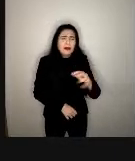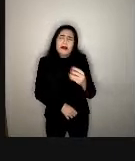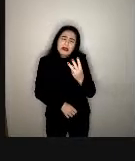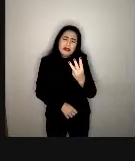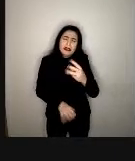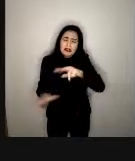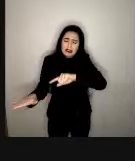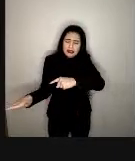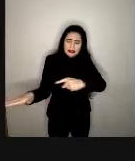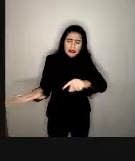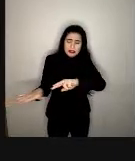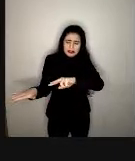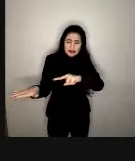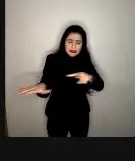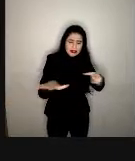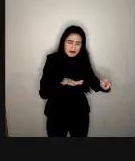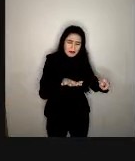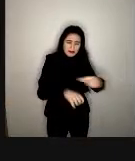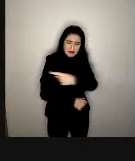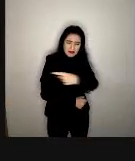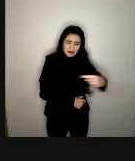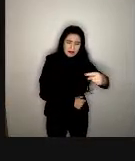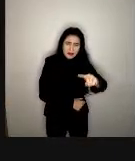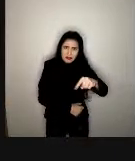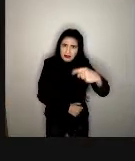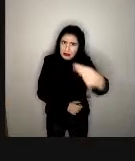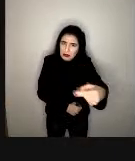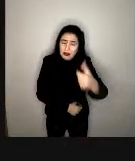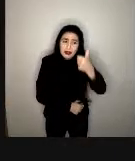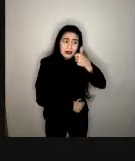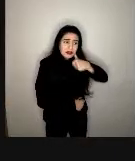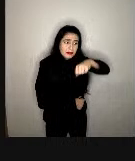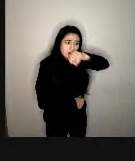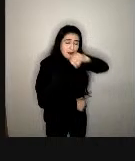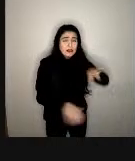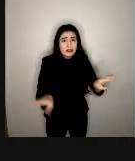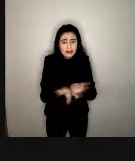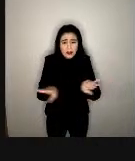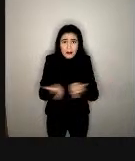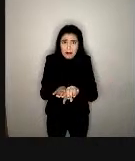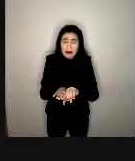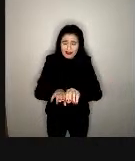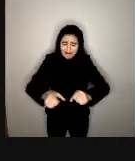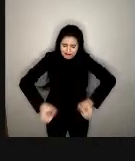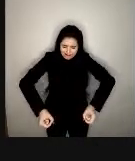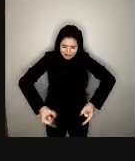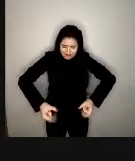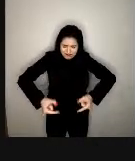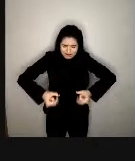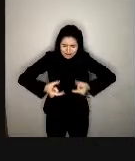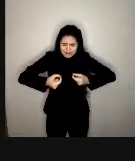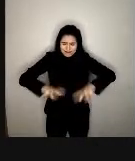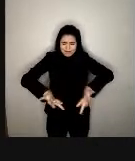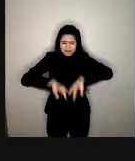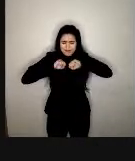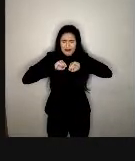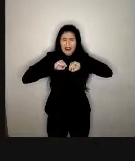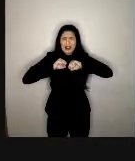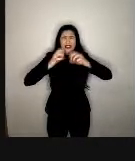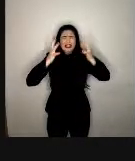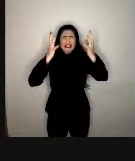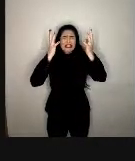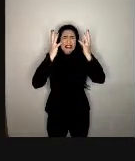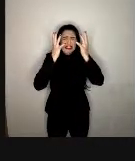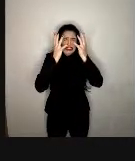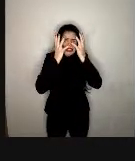depois, soubemos que a nossa mãe estava com câncer também, que está aqui. Então, para mim, foi um